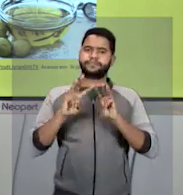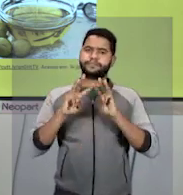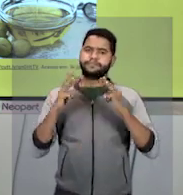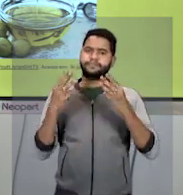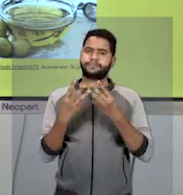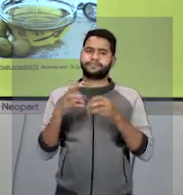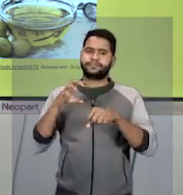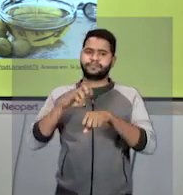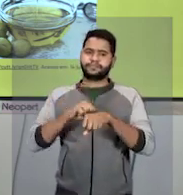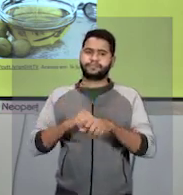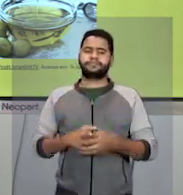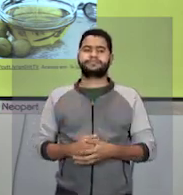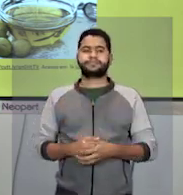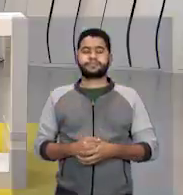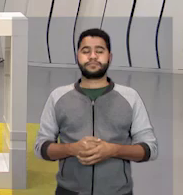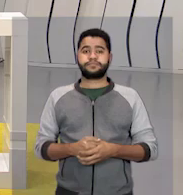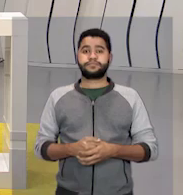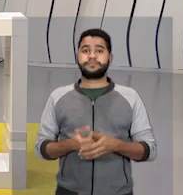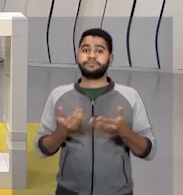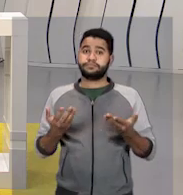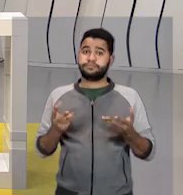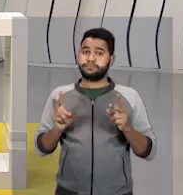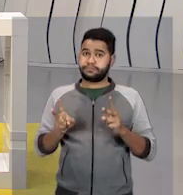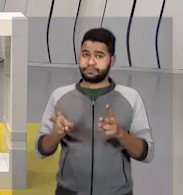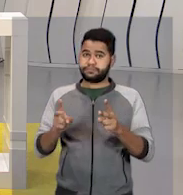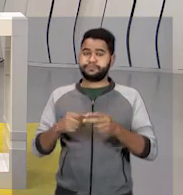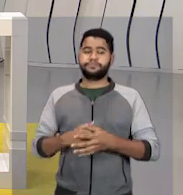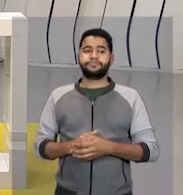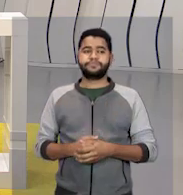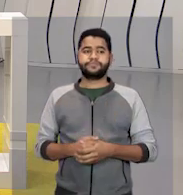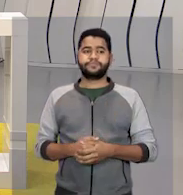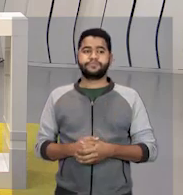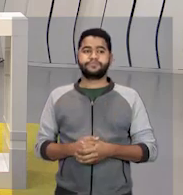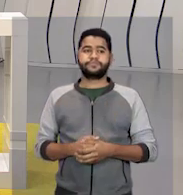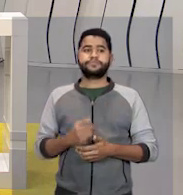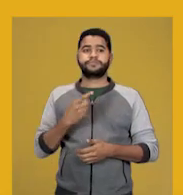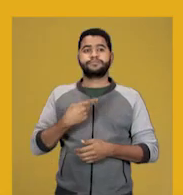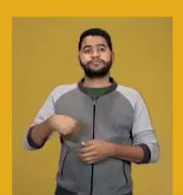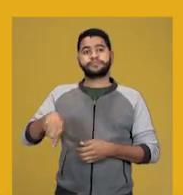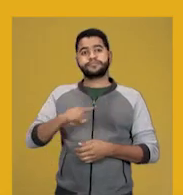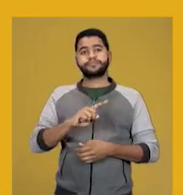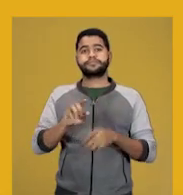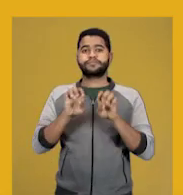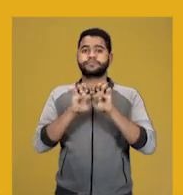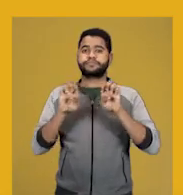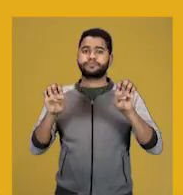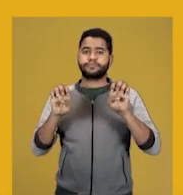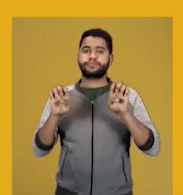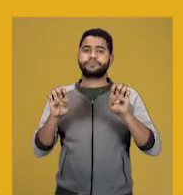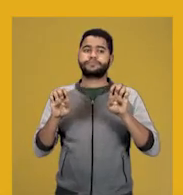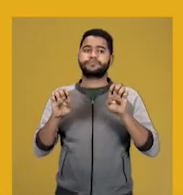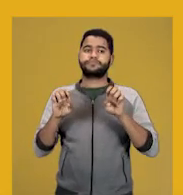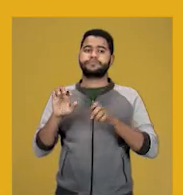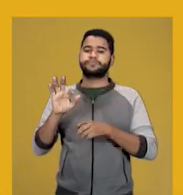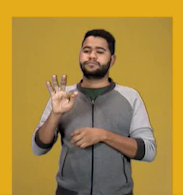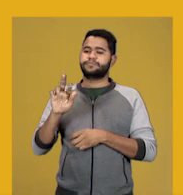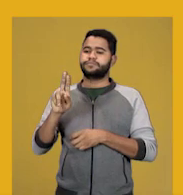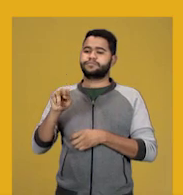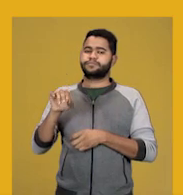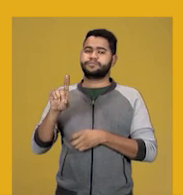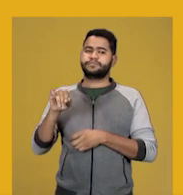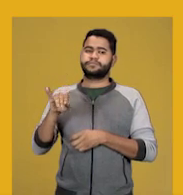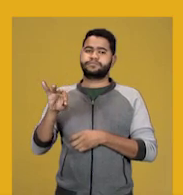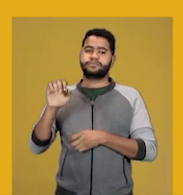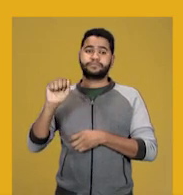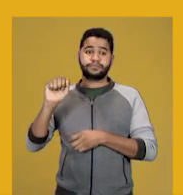da substância. Bom, continuando, a gente entra na equação fundamental da calorimetria.